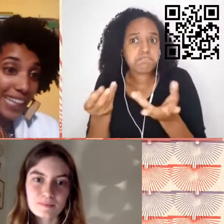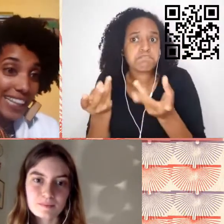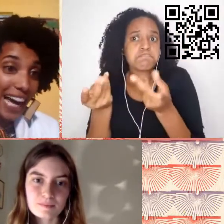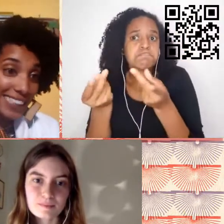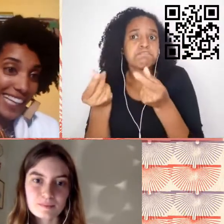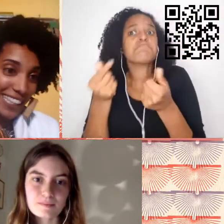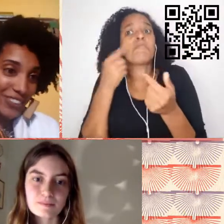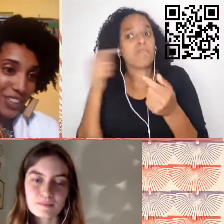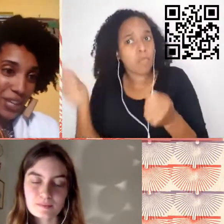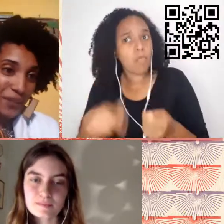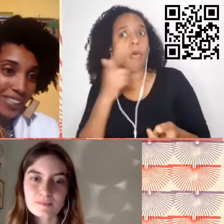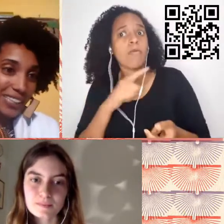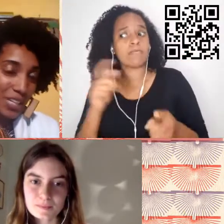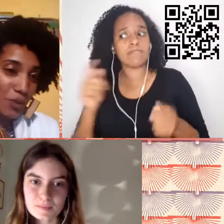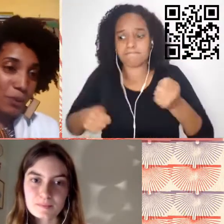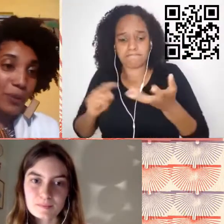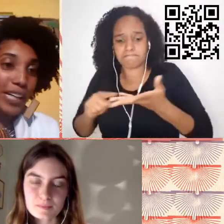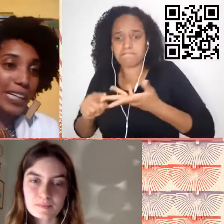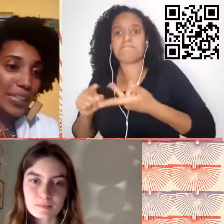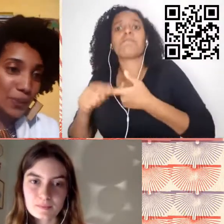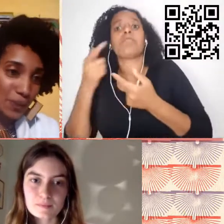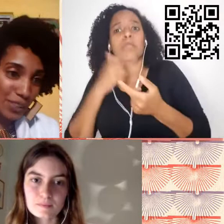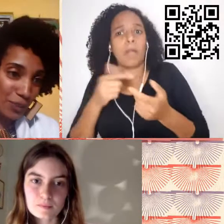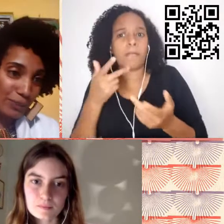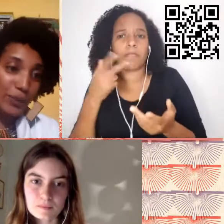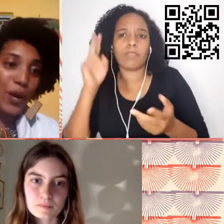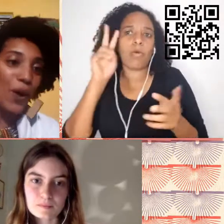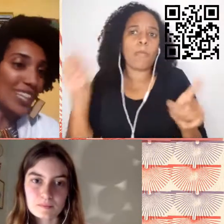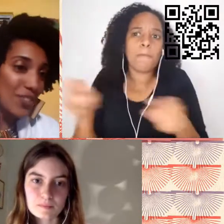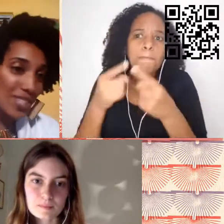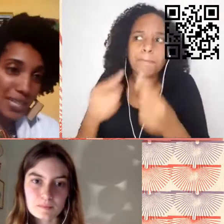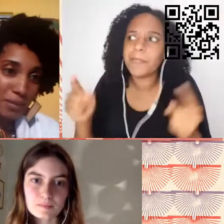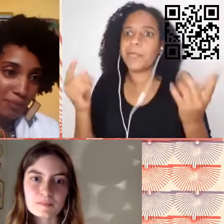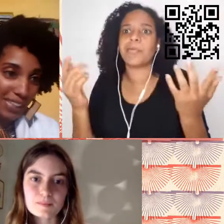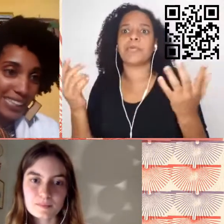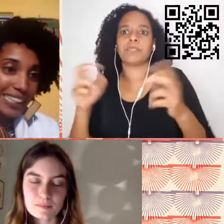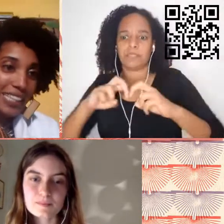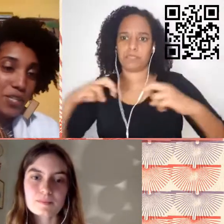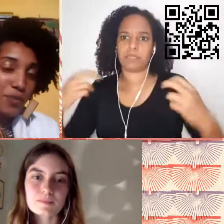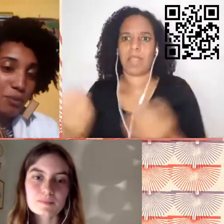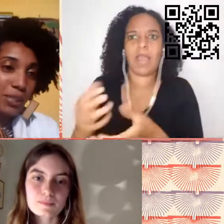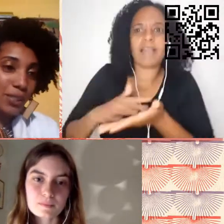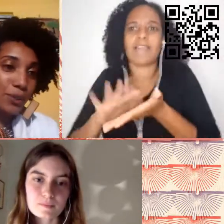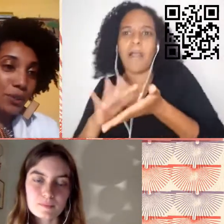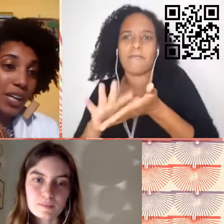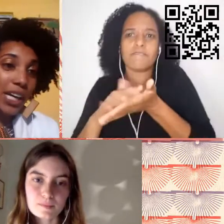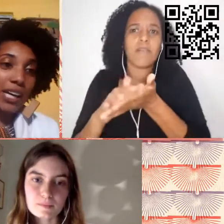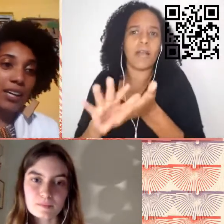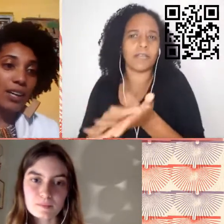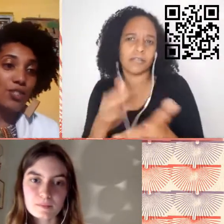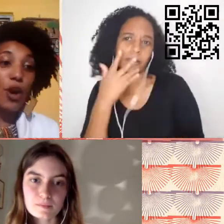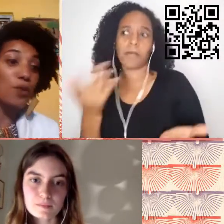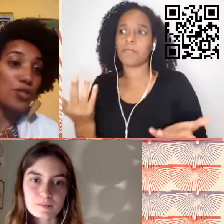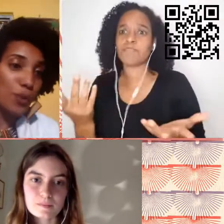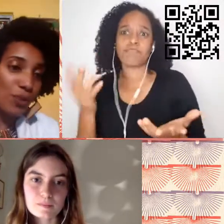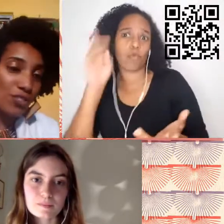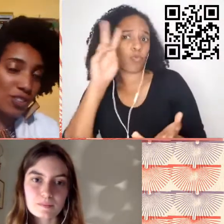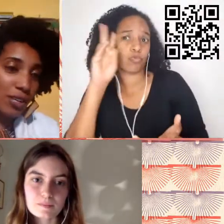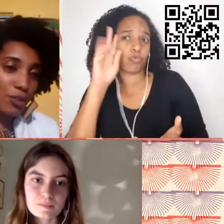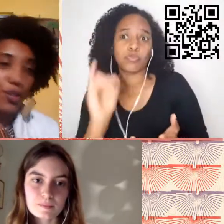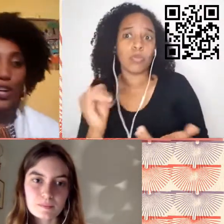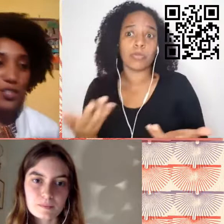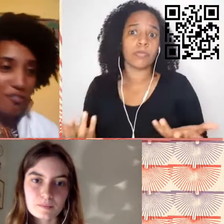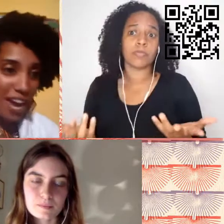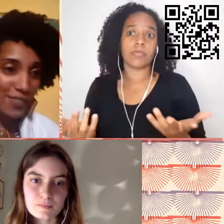de potencialidades que elas tinham, transformando em canto, transformando em roda de samba, transformando em jogos